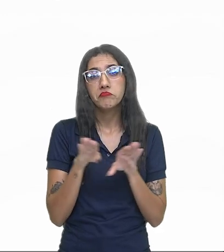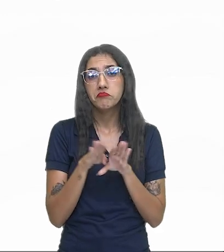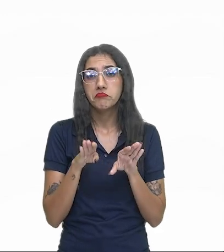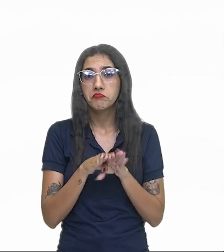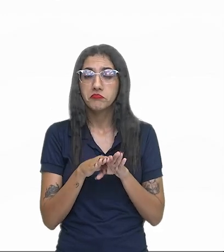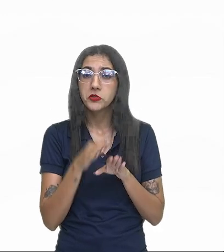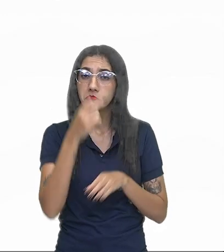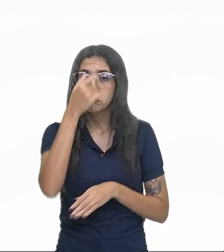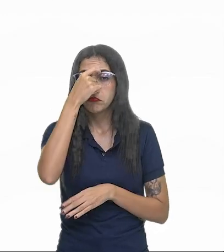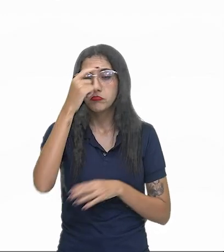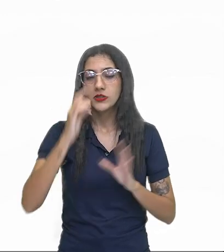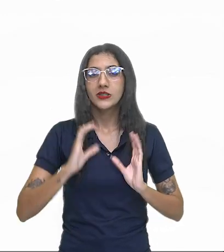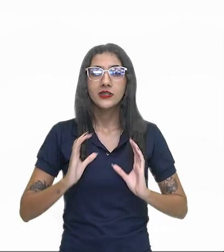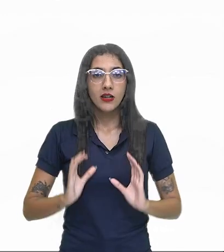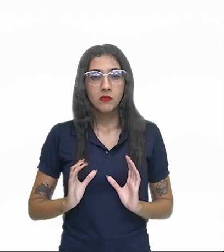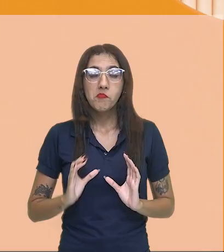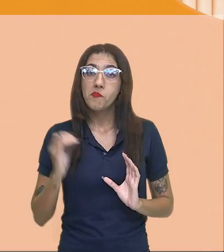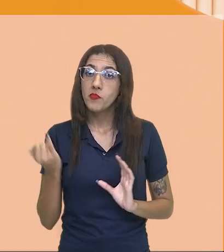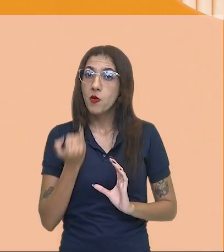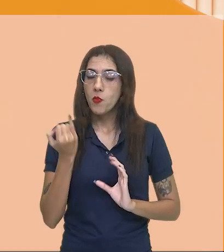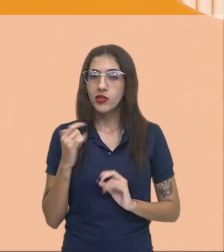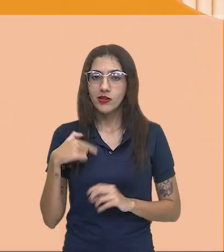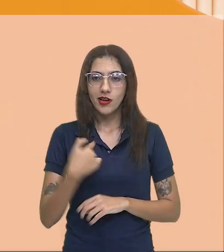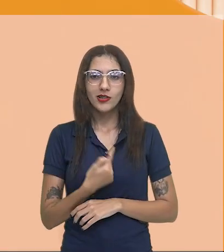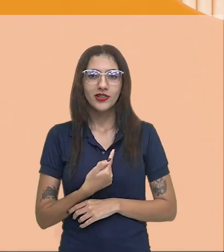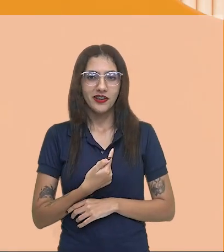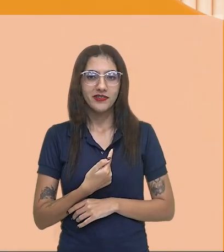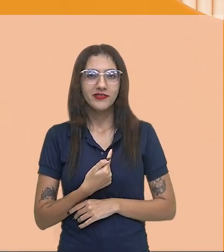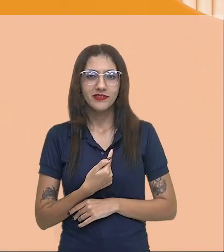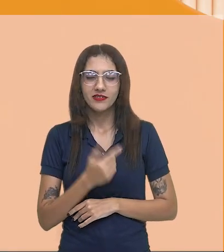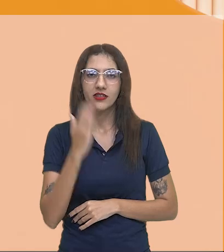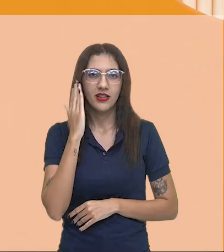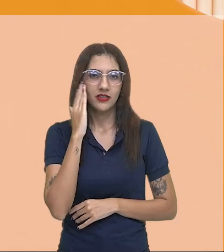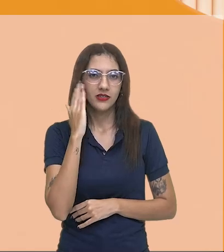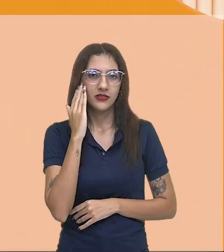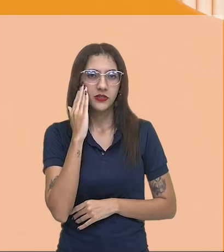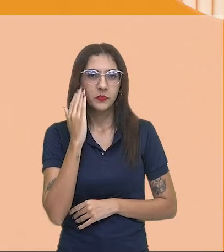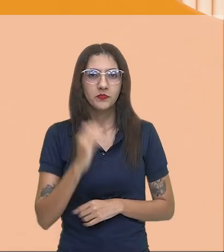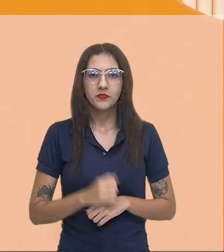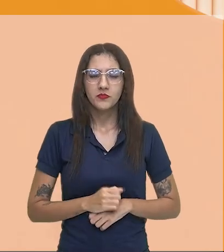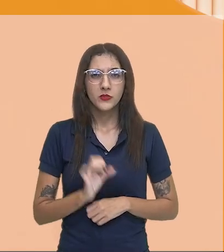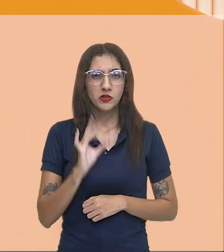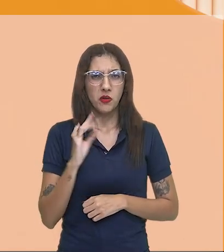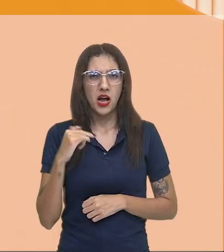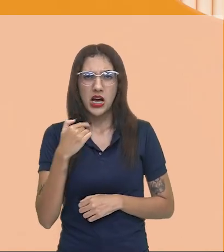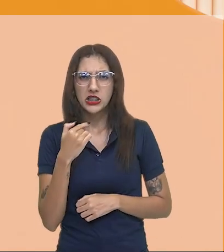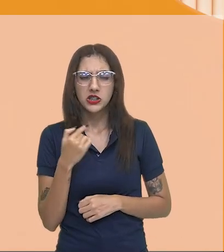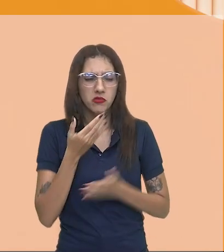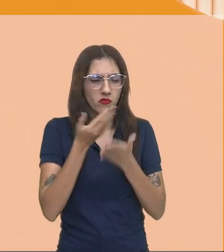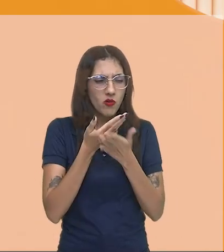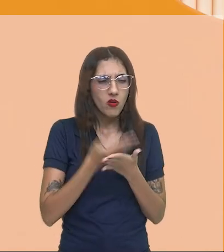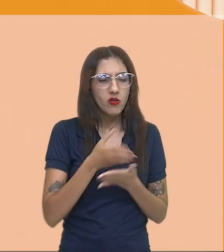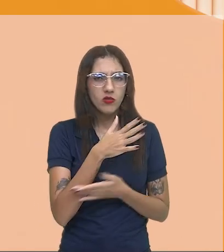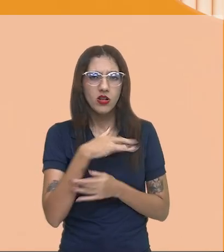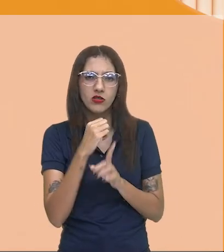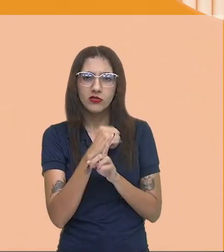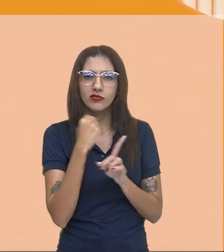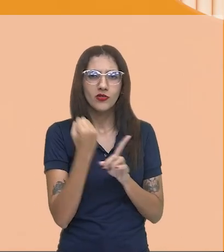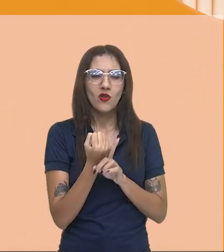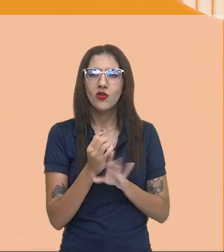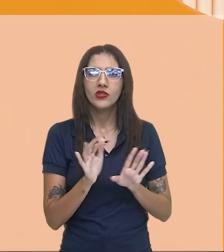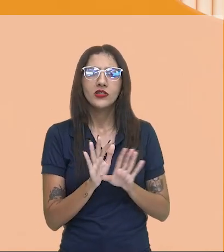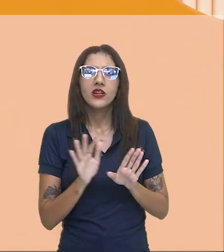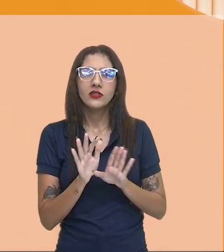Sim, é importante que nós entendamos isso, não somente como estudiosos da sociologia, mas